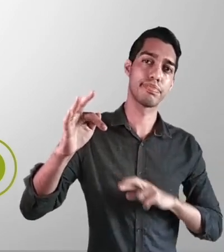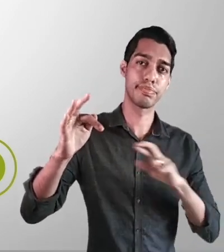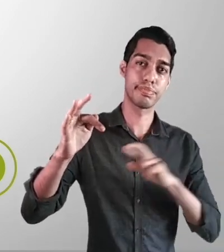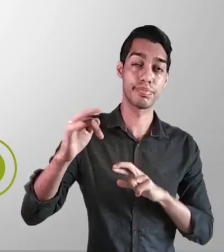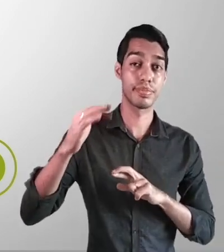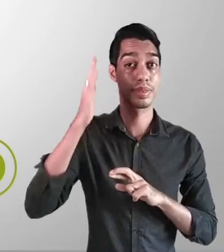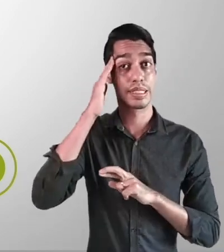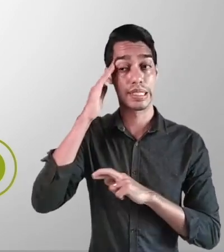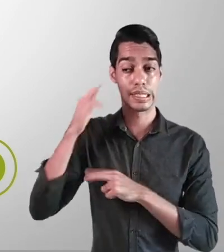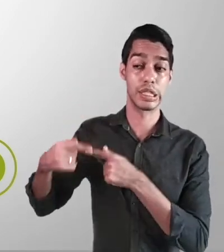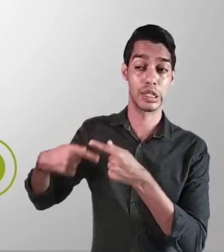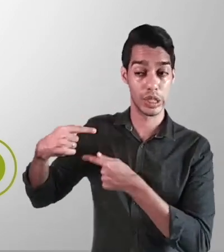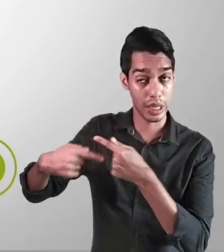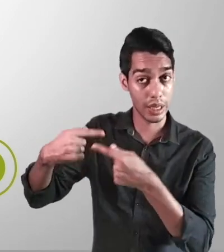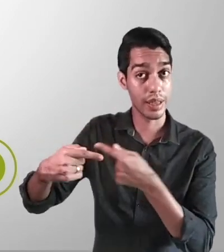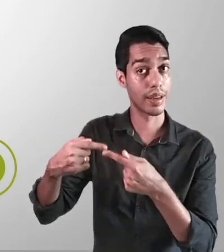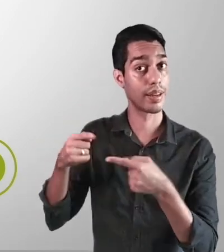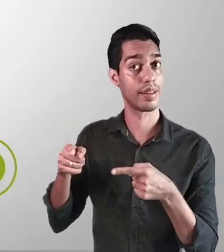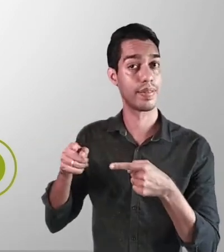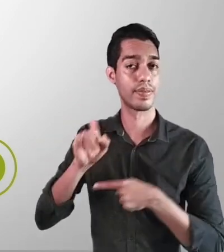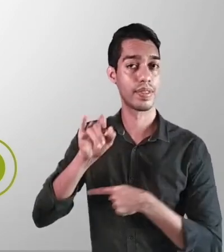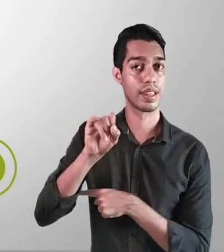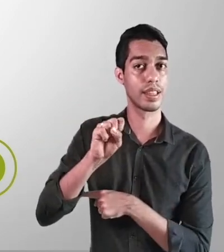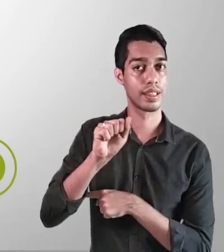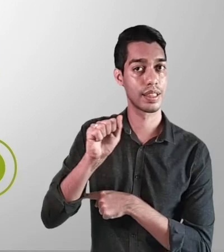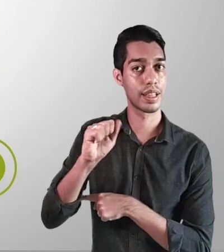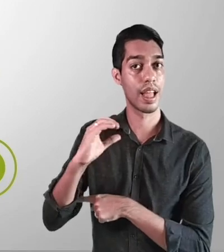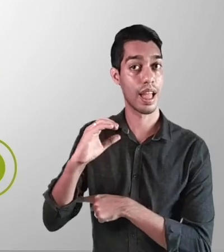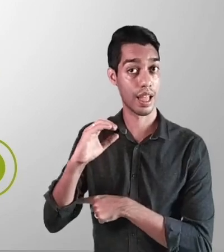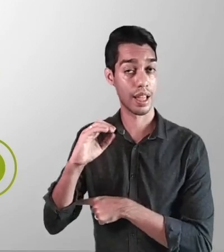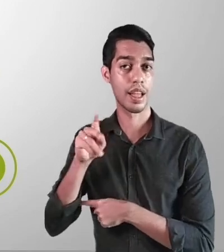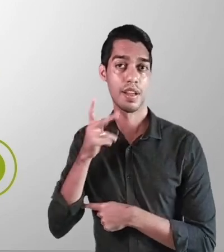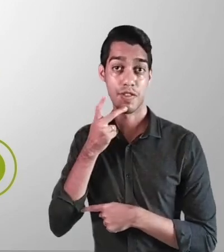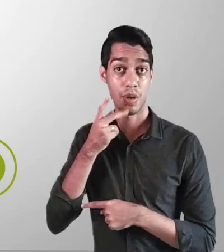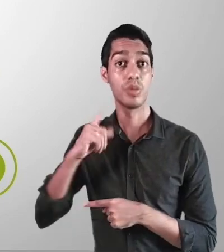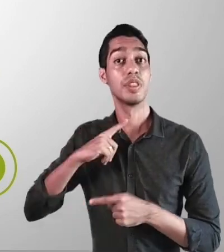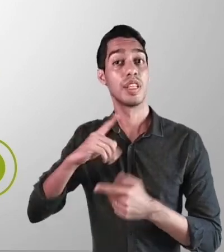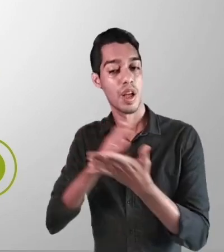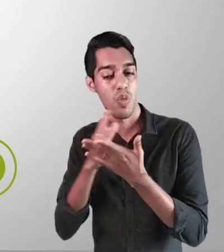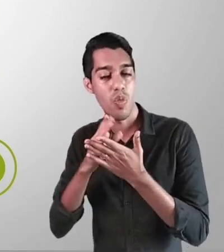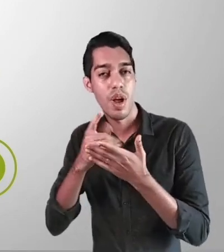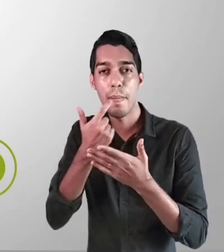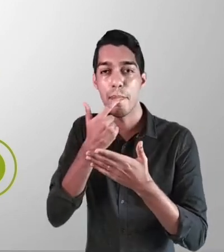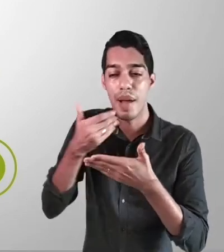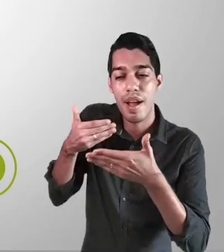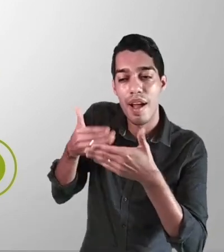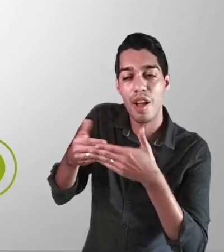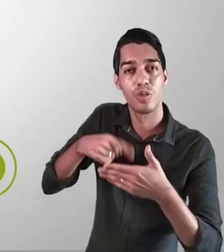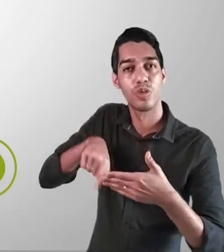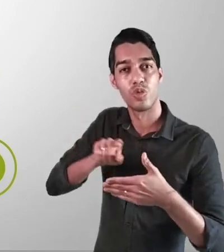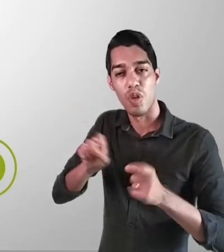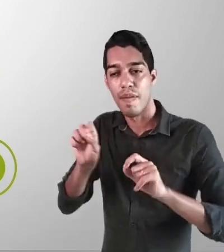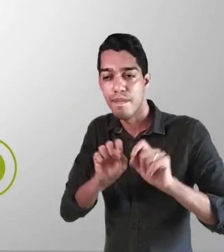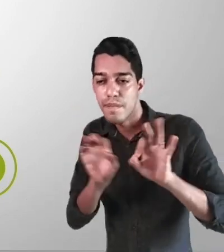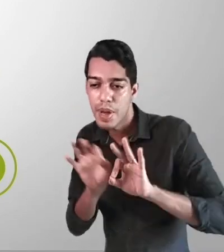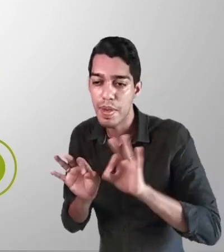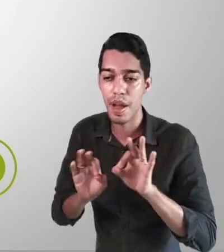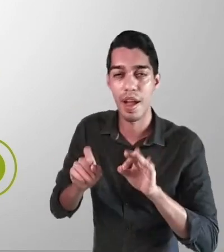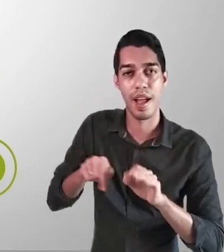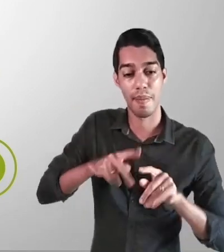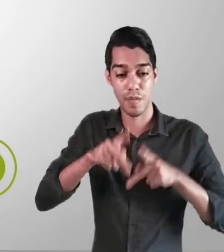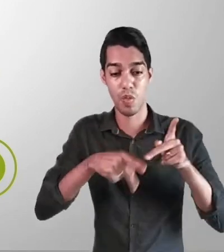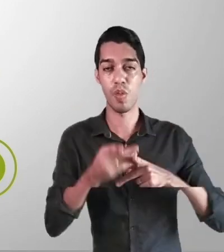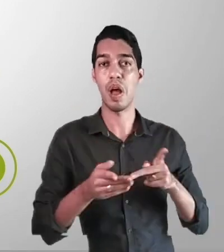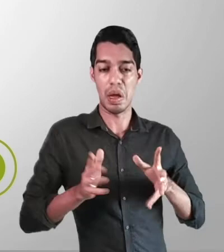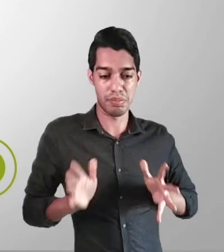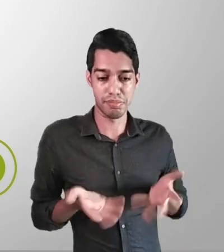para gerações. O Isaac colocou algumas iniciativas muito interessantes de curto prazo que têm sido muito relevantes na população, mas